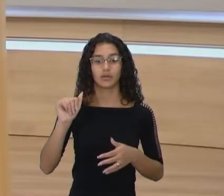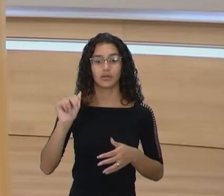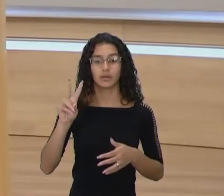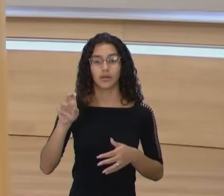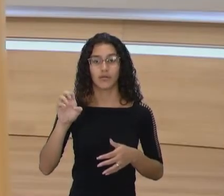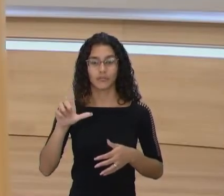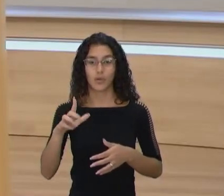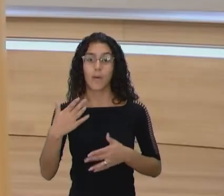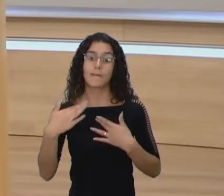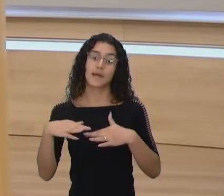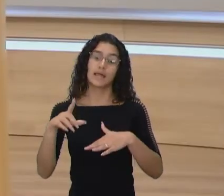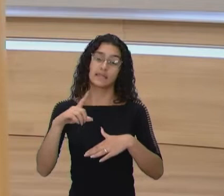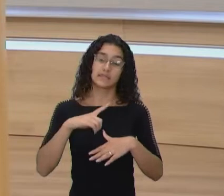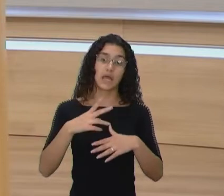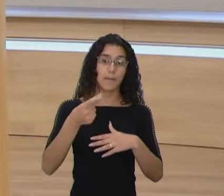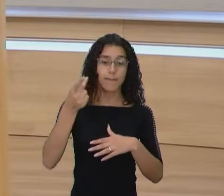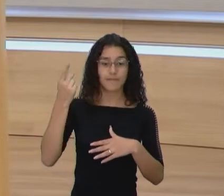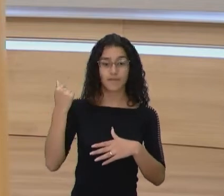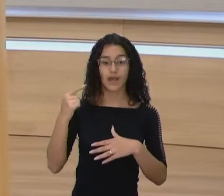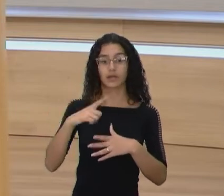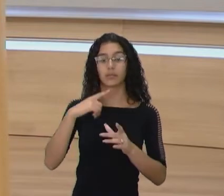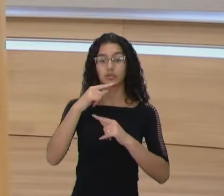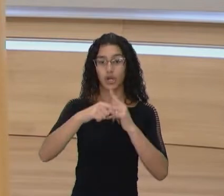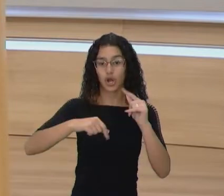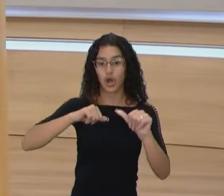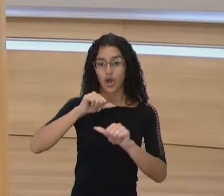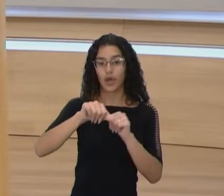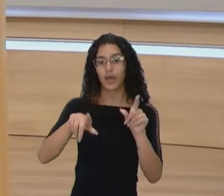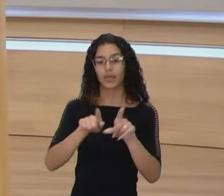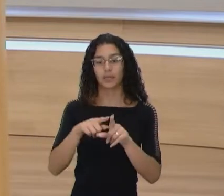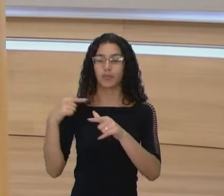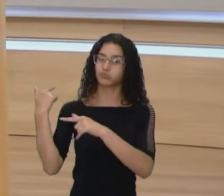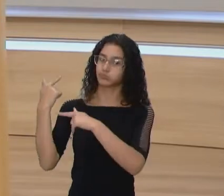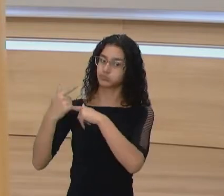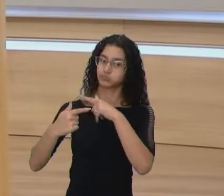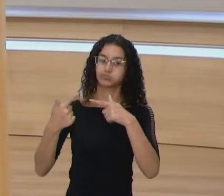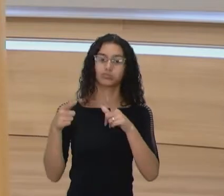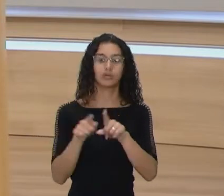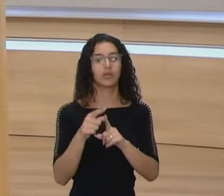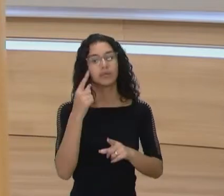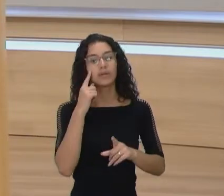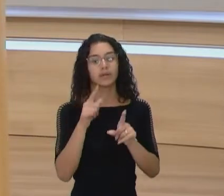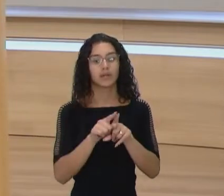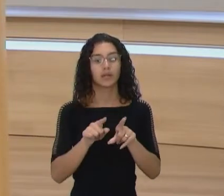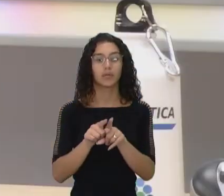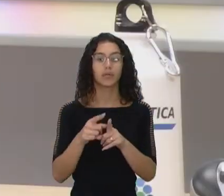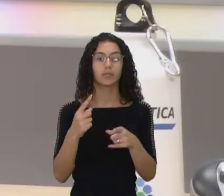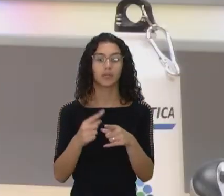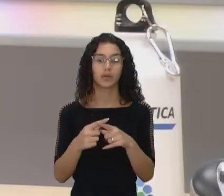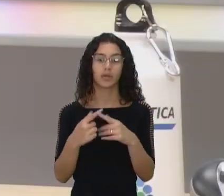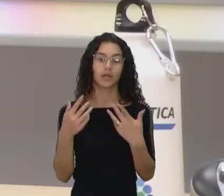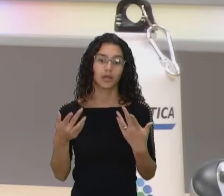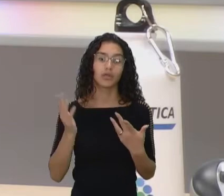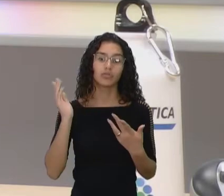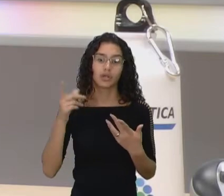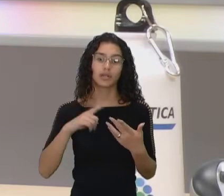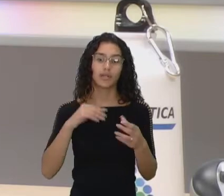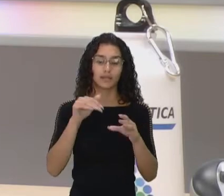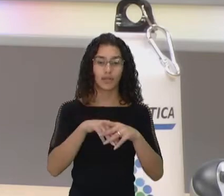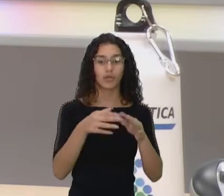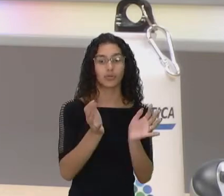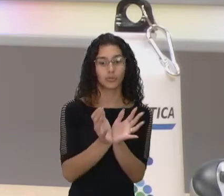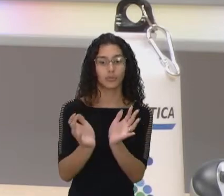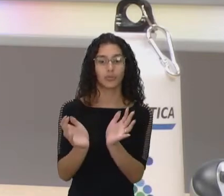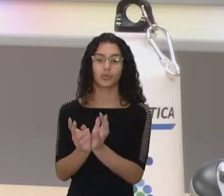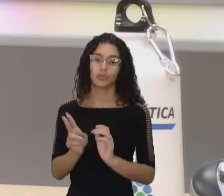de pano. Então, tem isso também, né? Vai mudando a geração, a coisa vai, né? Então, aqui a gente está pensando em fralda descartável porque, assim, a gente já está dentro do grupo